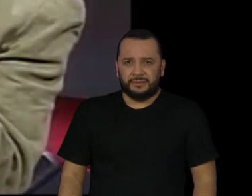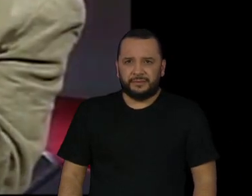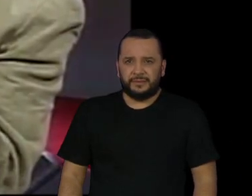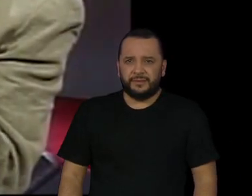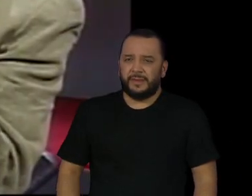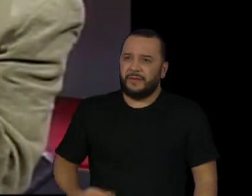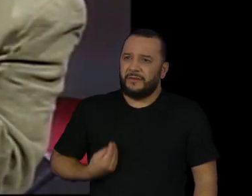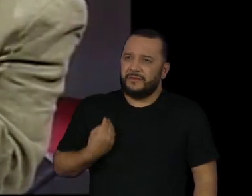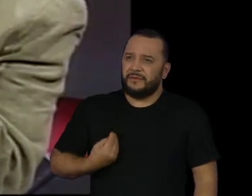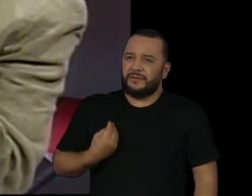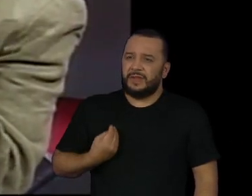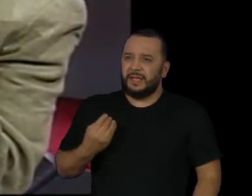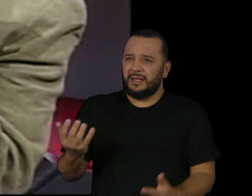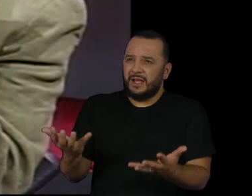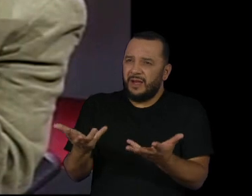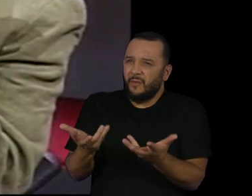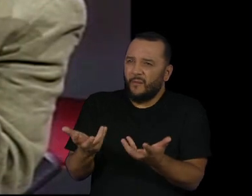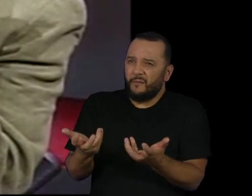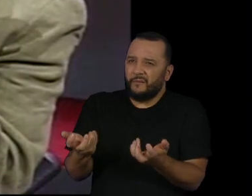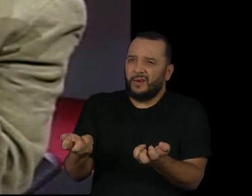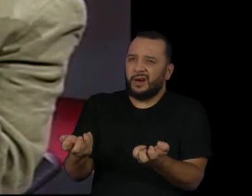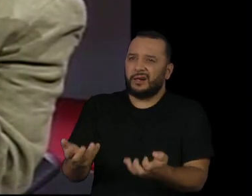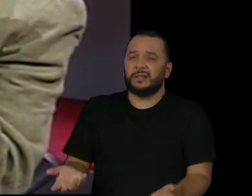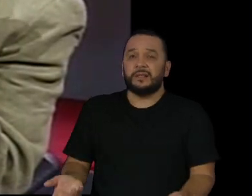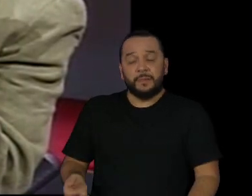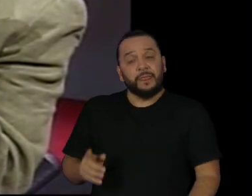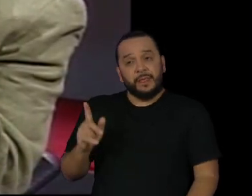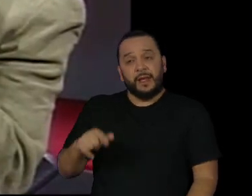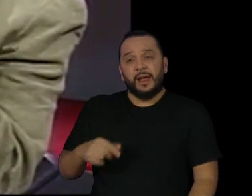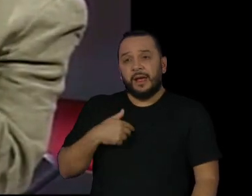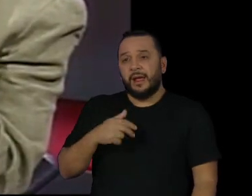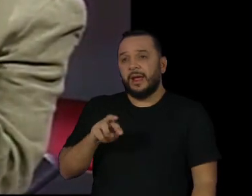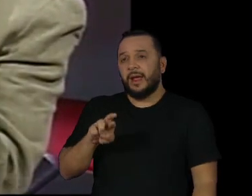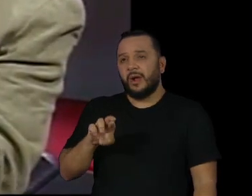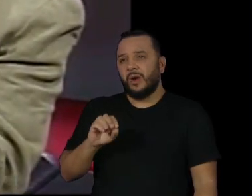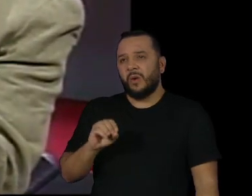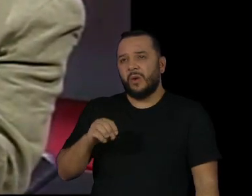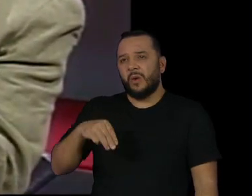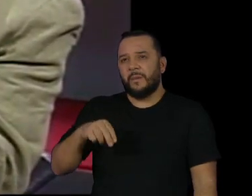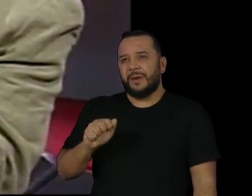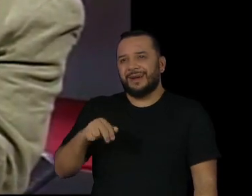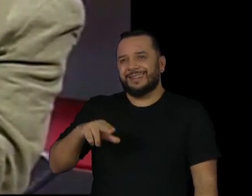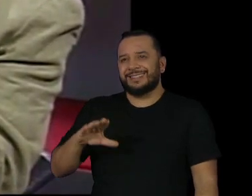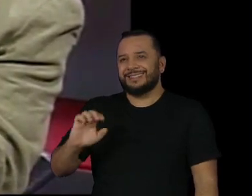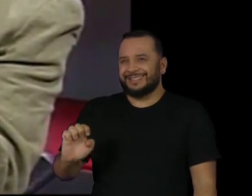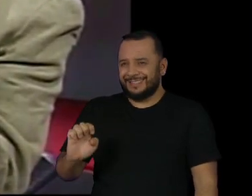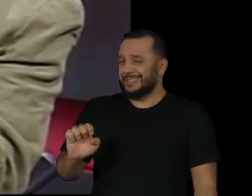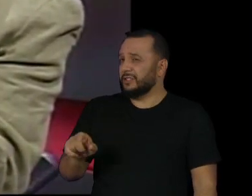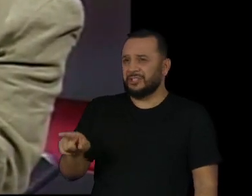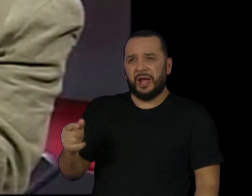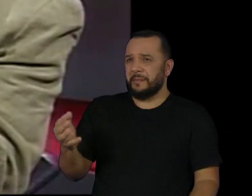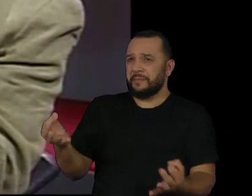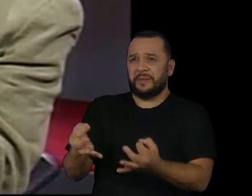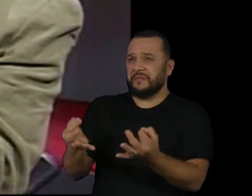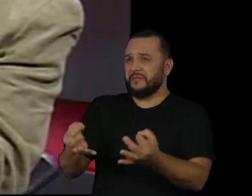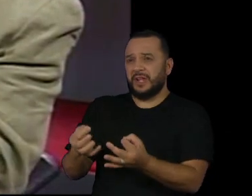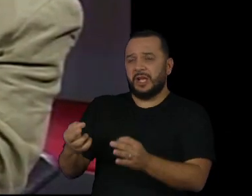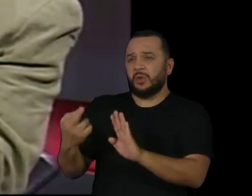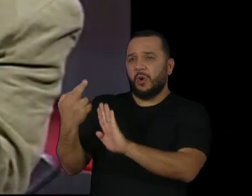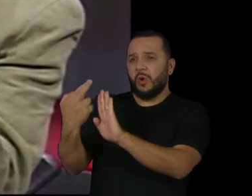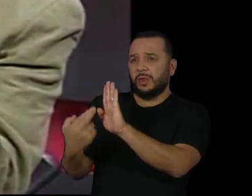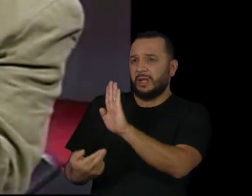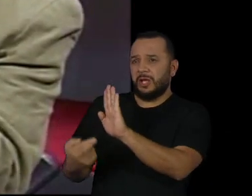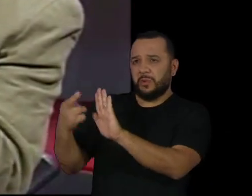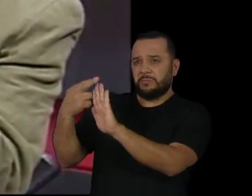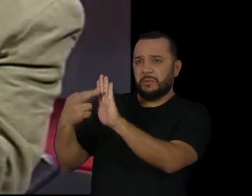Vidas Secas é um romance que para mim, já era um roteiro. Eu não precisaria fazer nenhuma adaptação. Eu